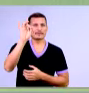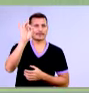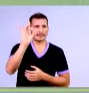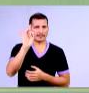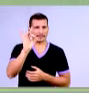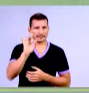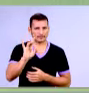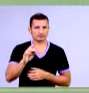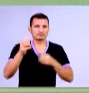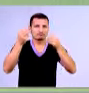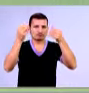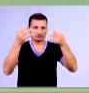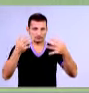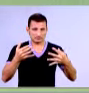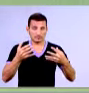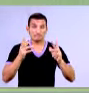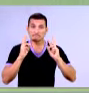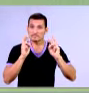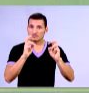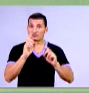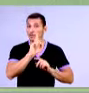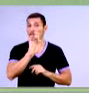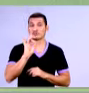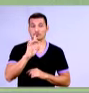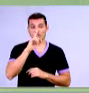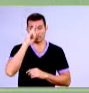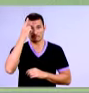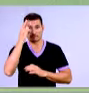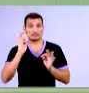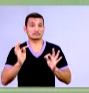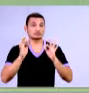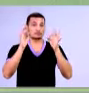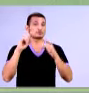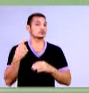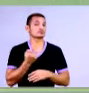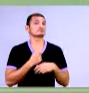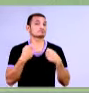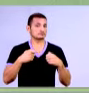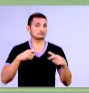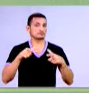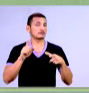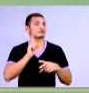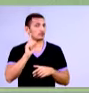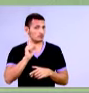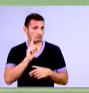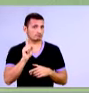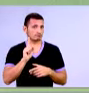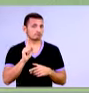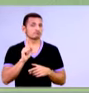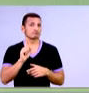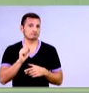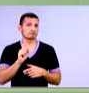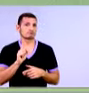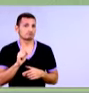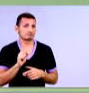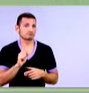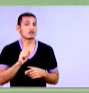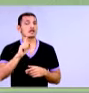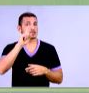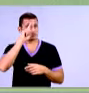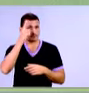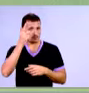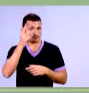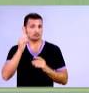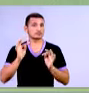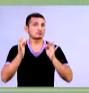que não é só de criatividade e de tecnologia que nós precisamos para trabalhar com multimídia, né? Criatividade e